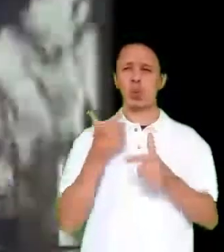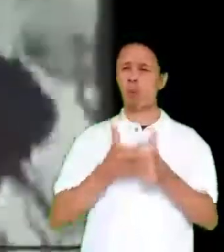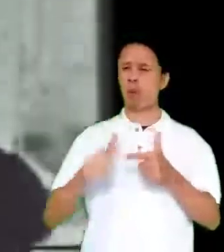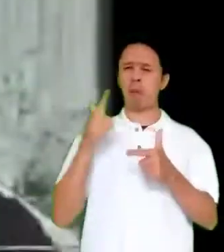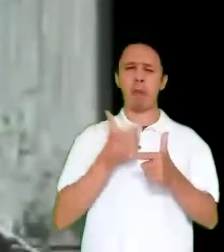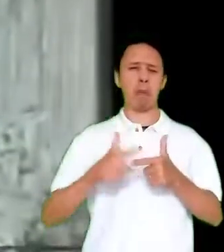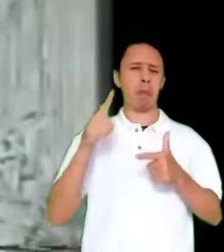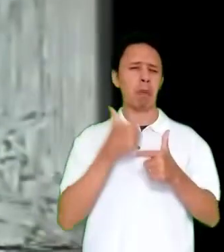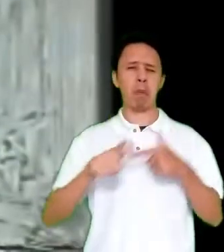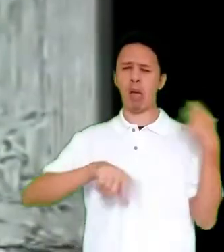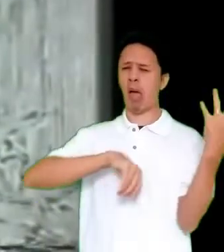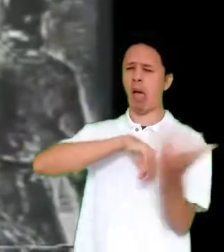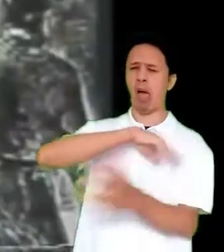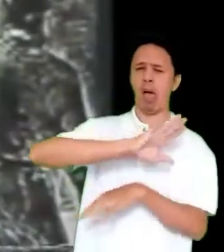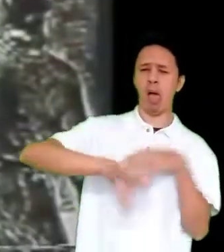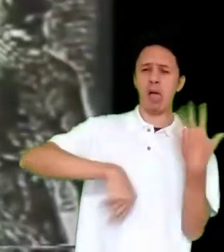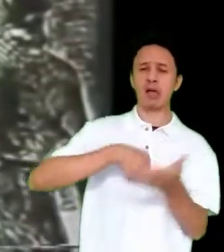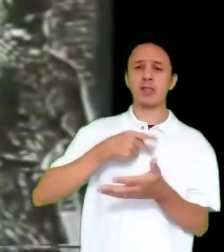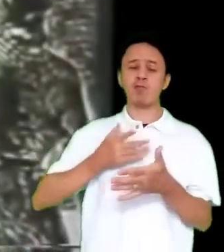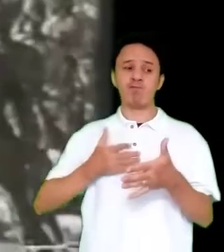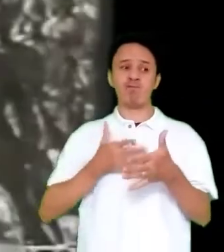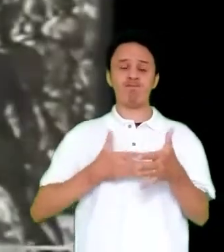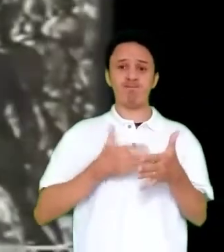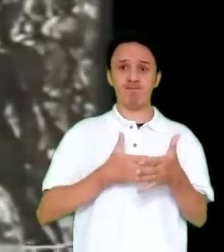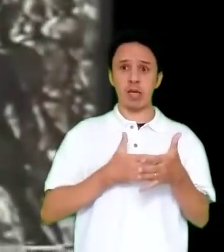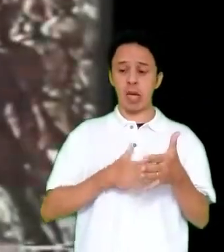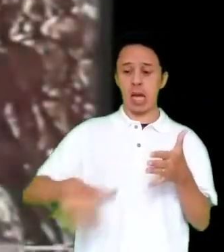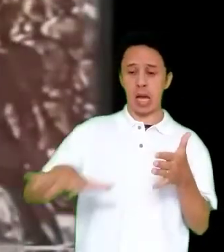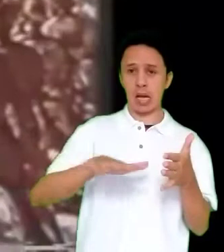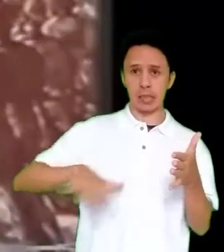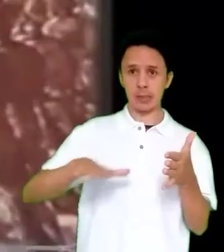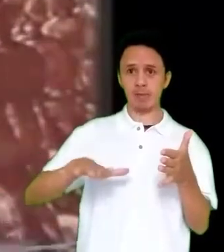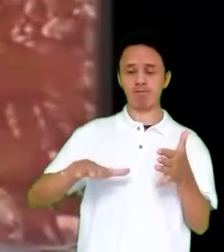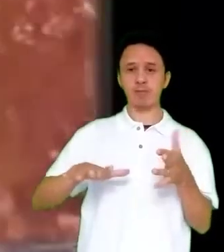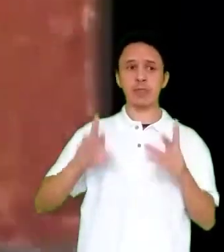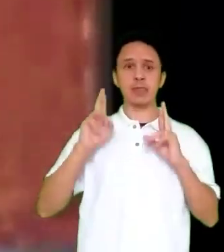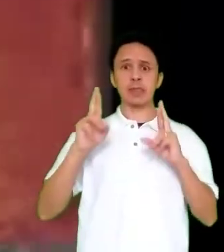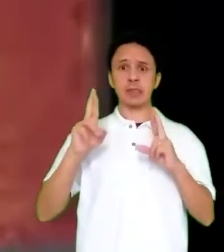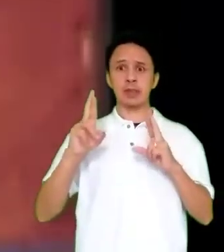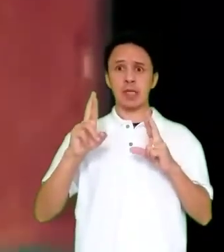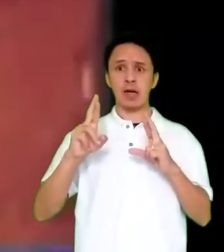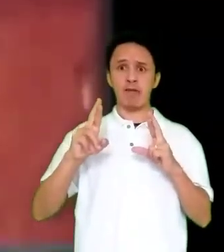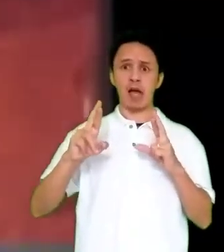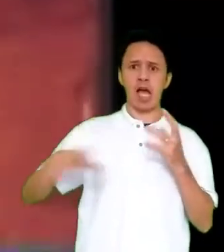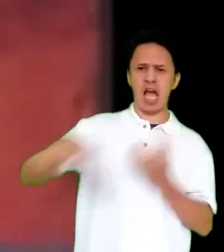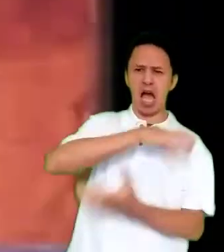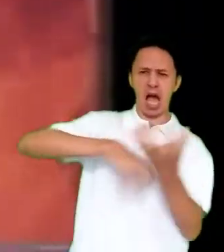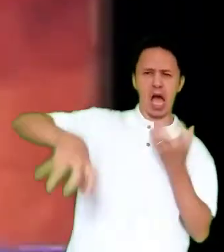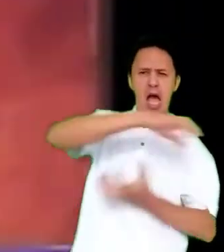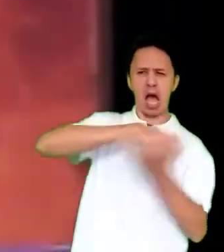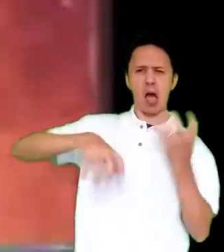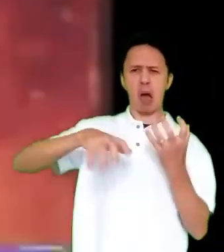Apesar de todos os distúrbios e tumultos, os quais sempre ficaram limitados a determinadas áreas, a tão esperada e temida